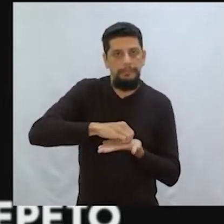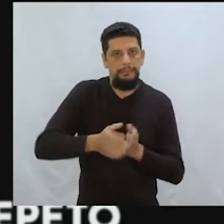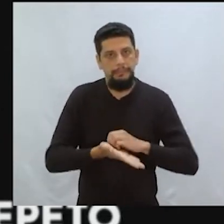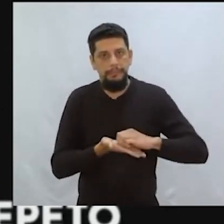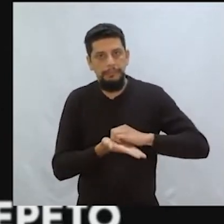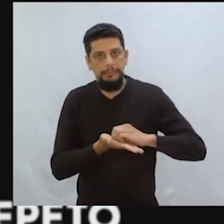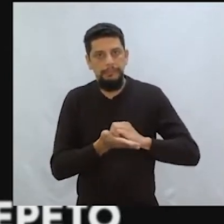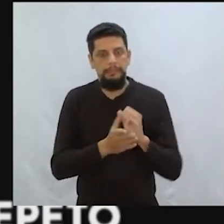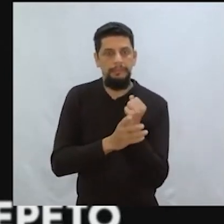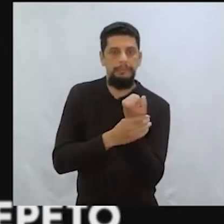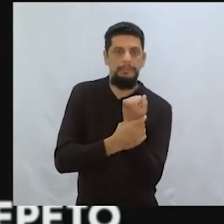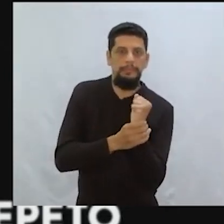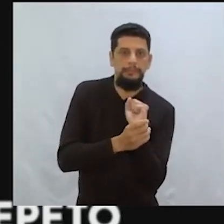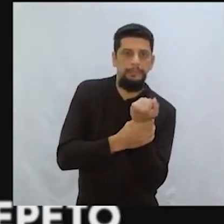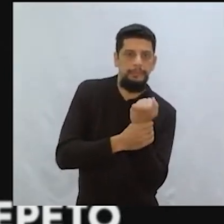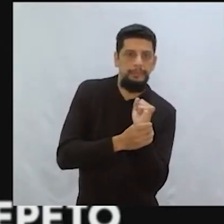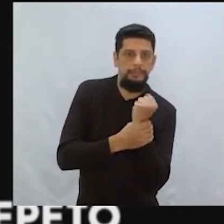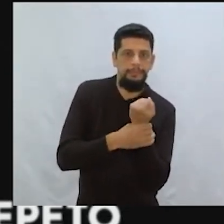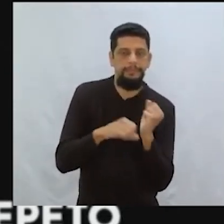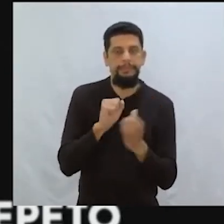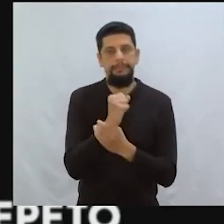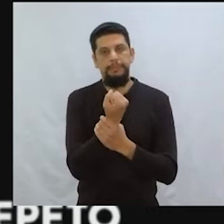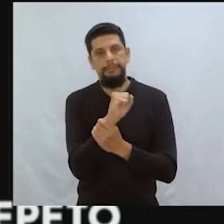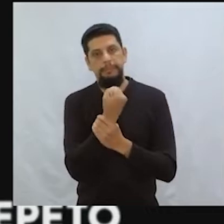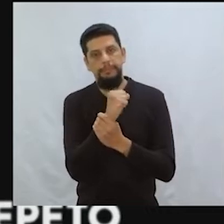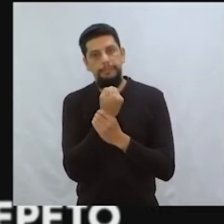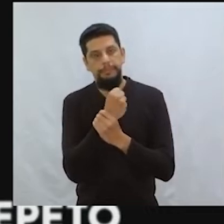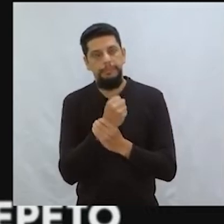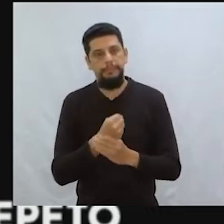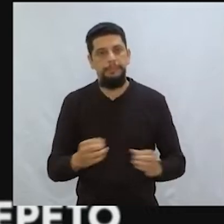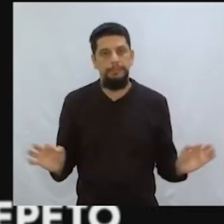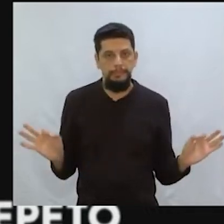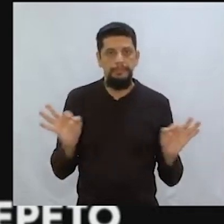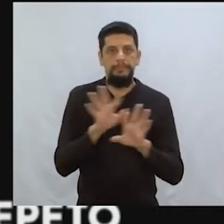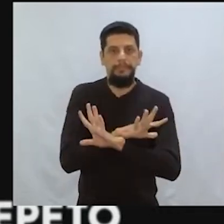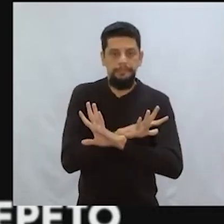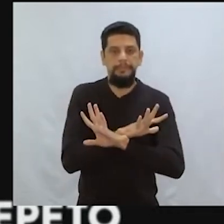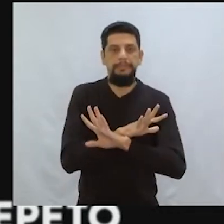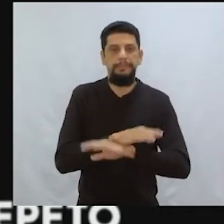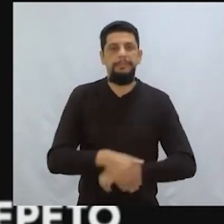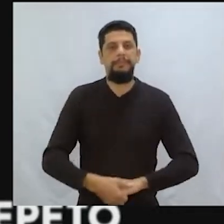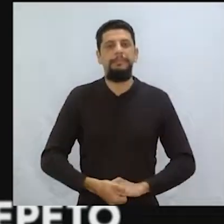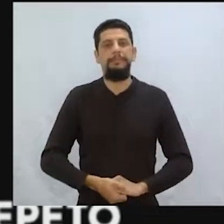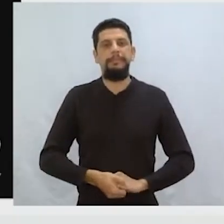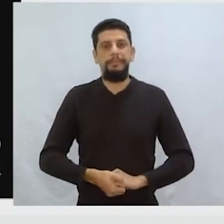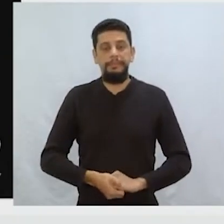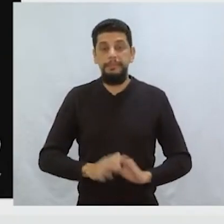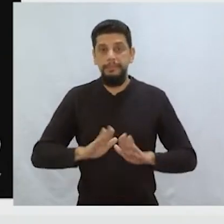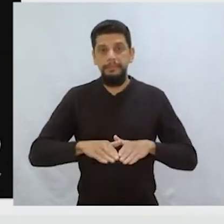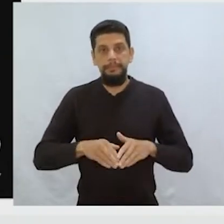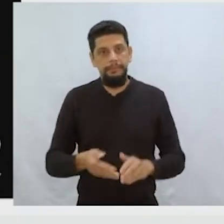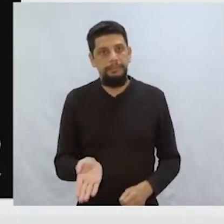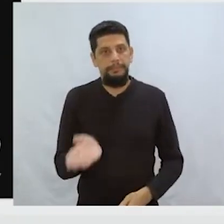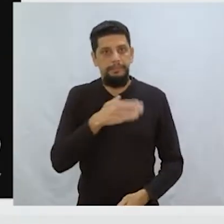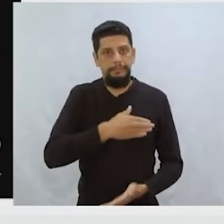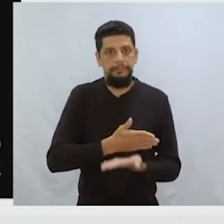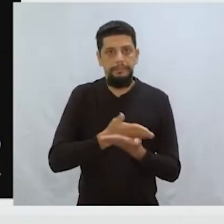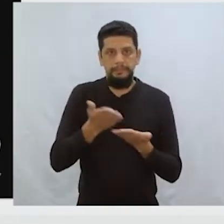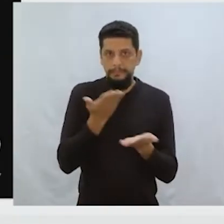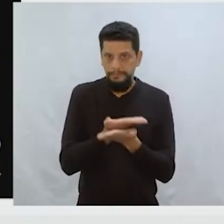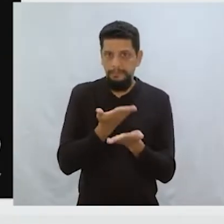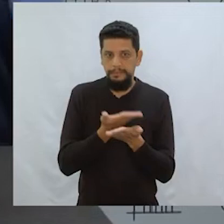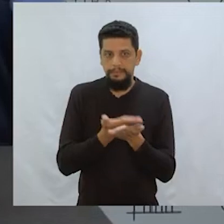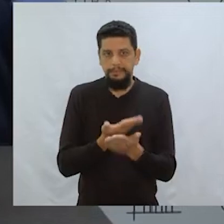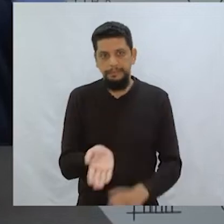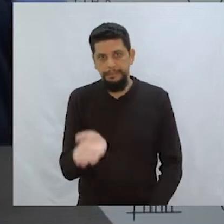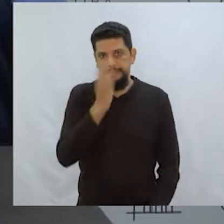Muito cuidado, lavar as unhas bem direitinho, os dedos, os punhos. E vamos iniciar a